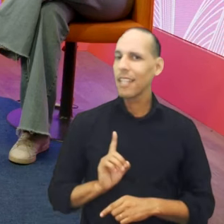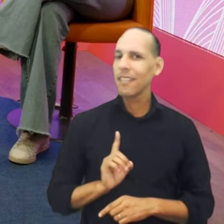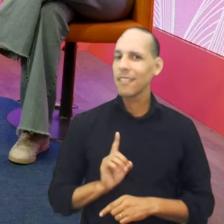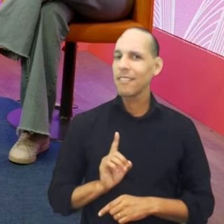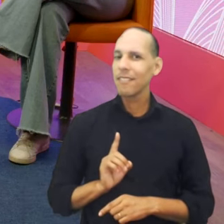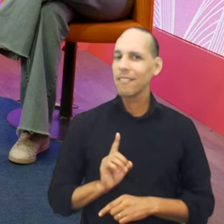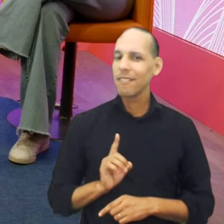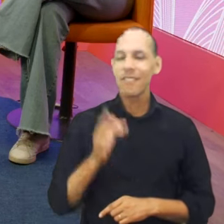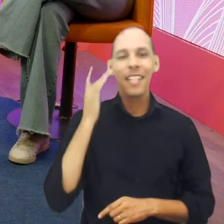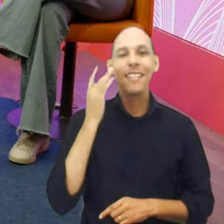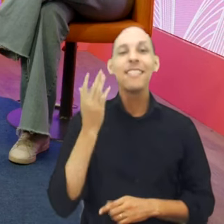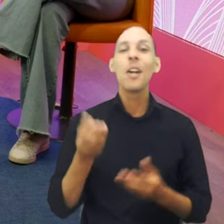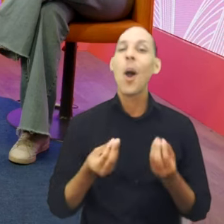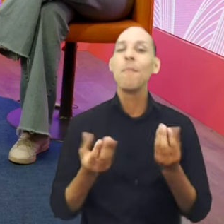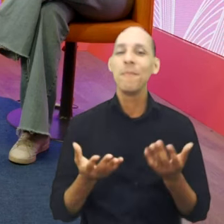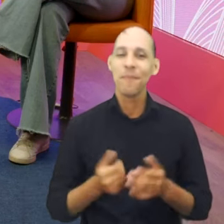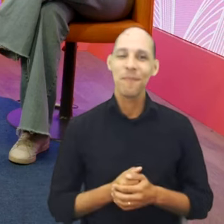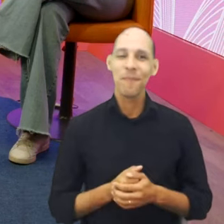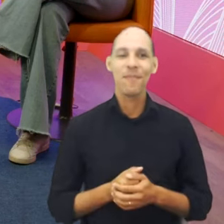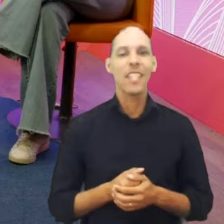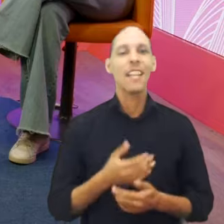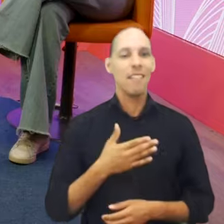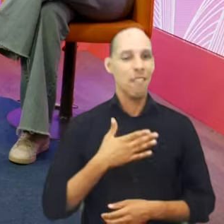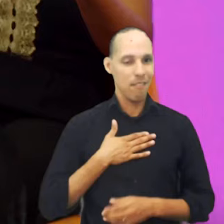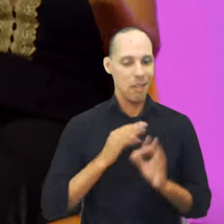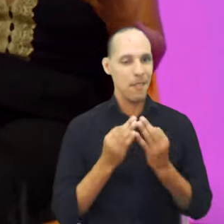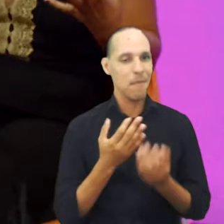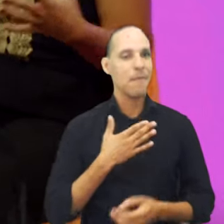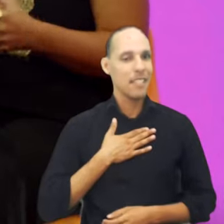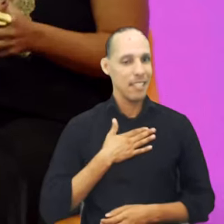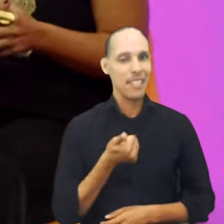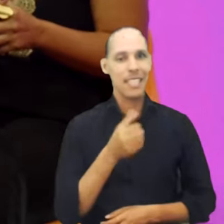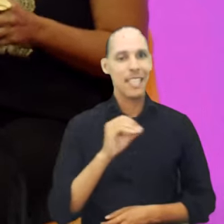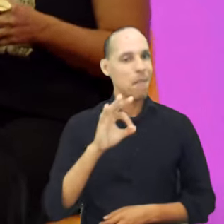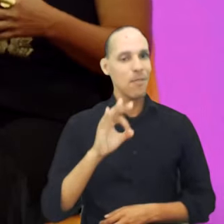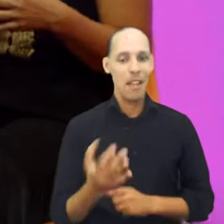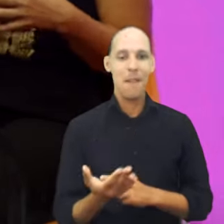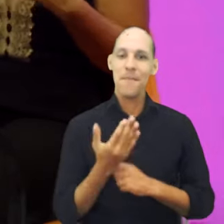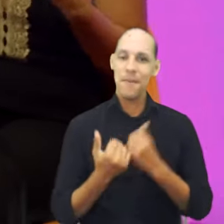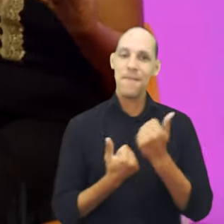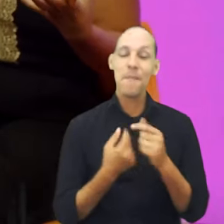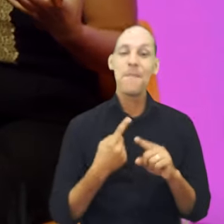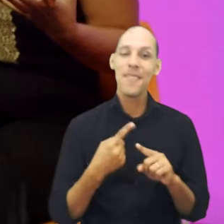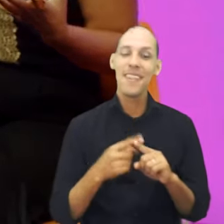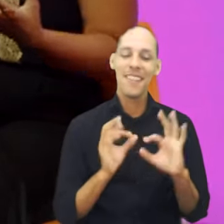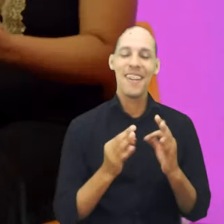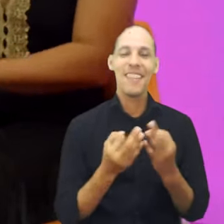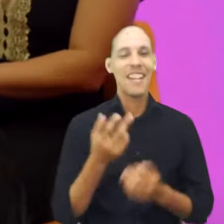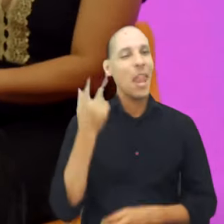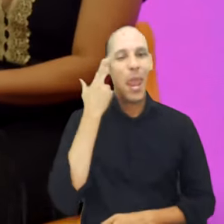O que vocês ouviram aí? Da minha parte foi 100%, né? Até justamente por ser muito comum na minha